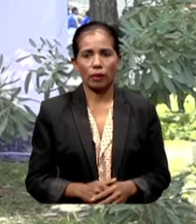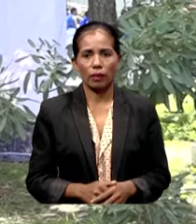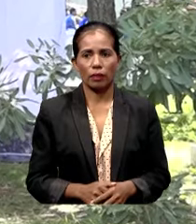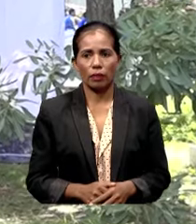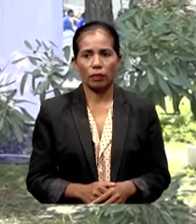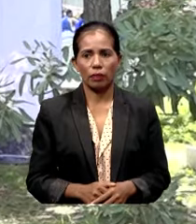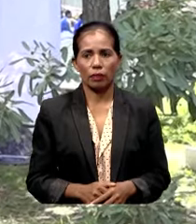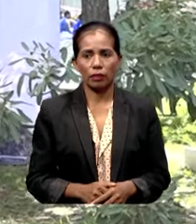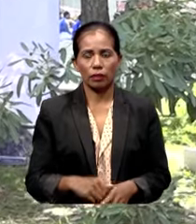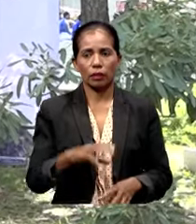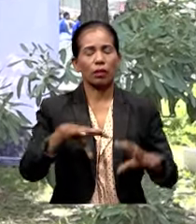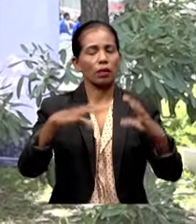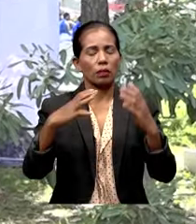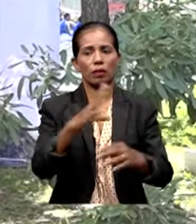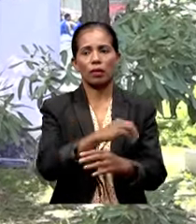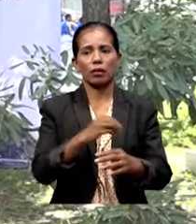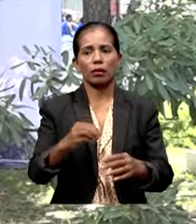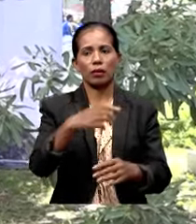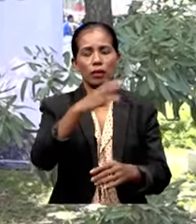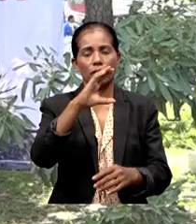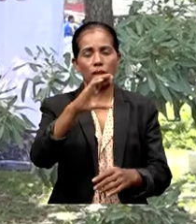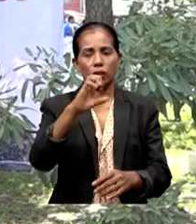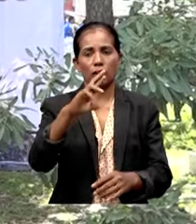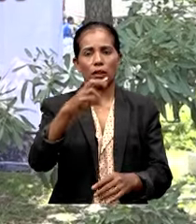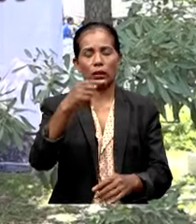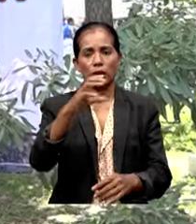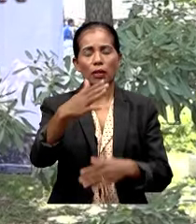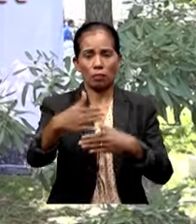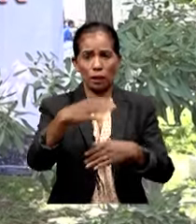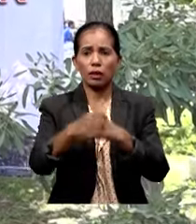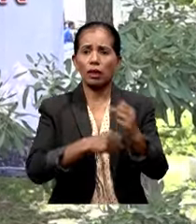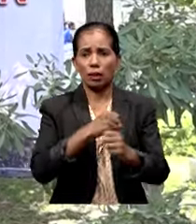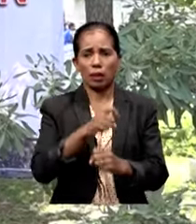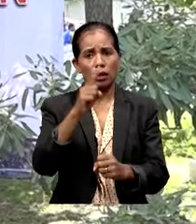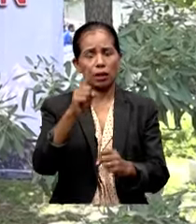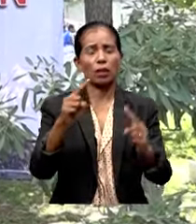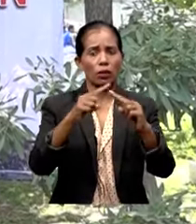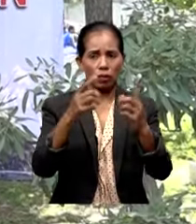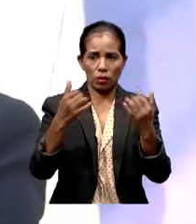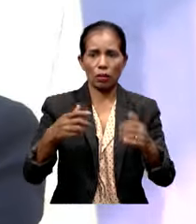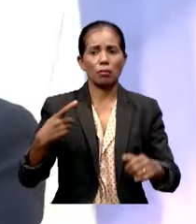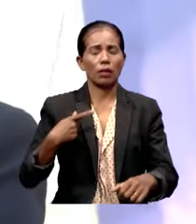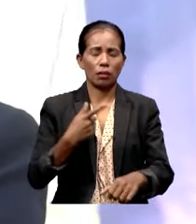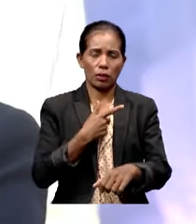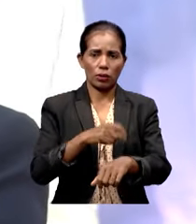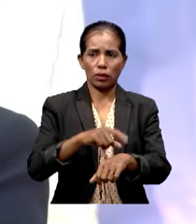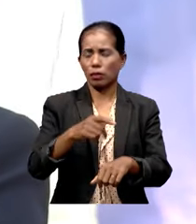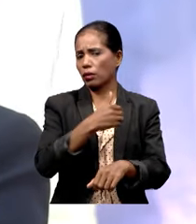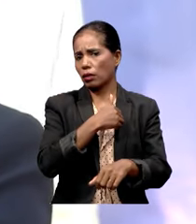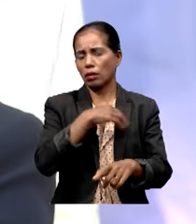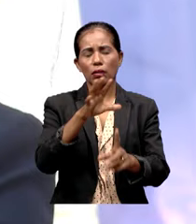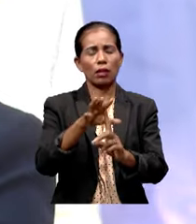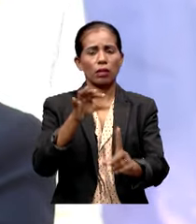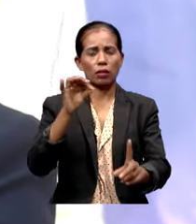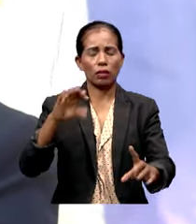Ha foi mandato comissário cessante Sérgio Ornai remata besi que não ida ona, to agora Parlamento Nacional se dá o calo eleição ba